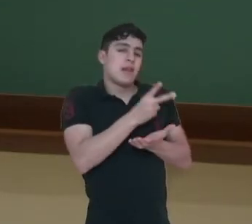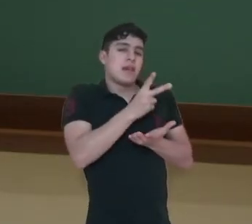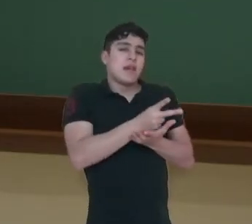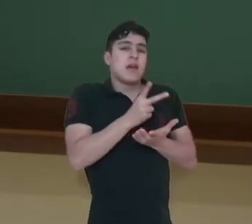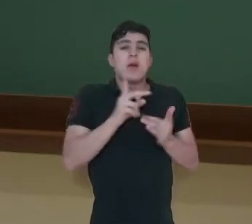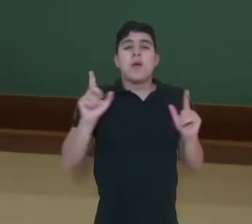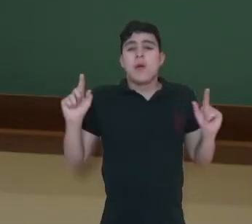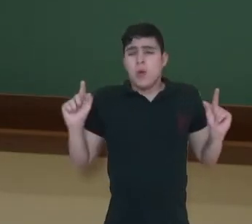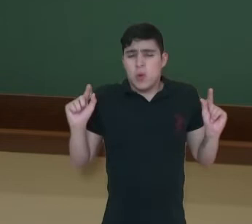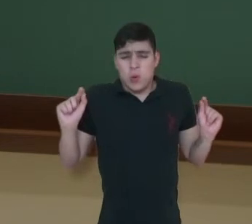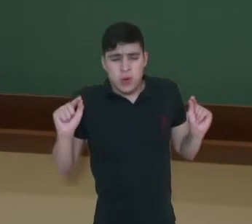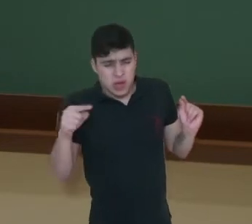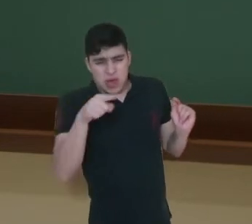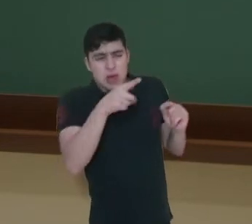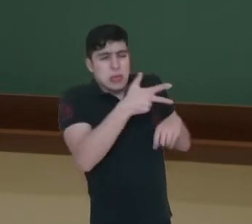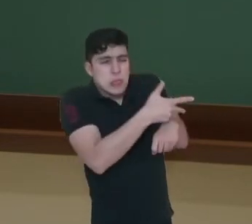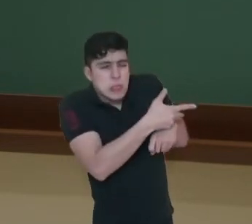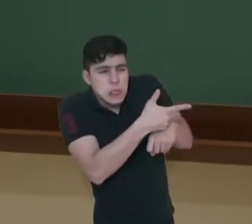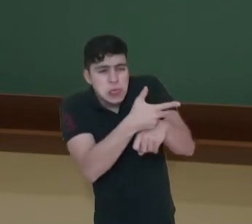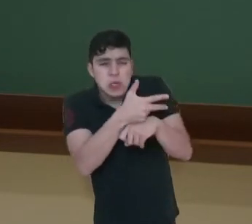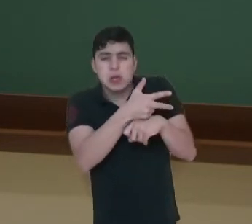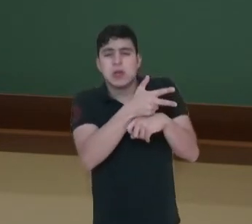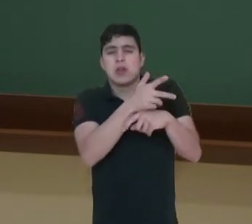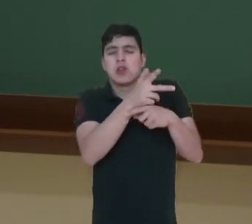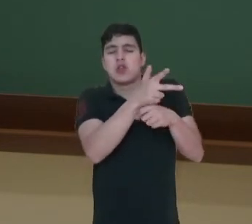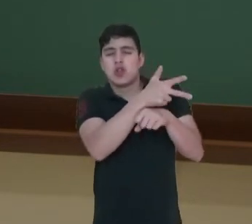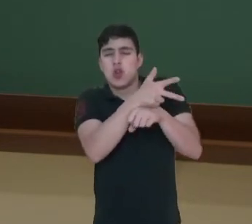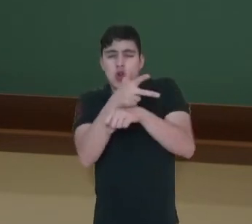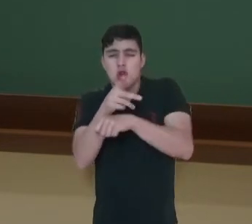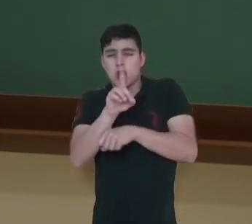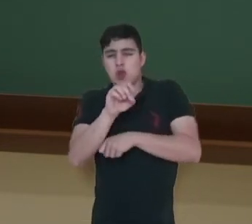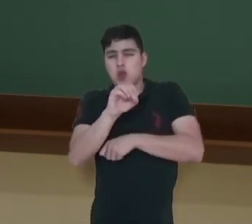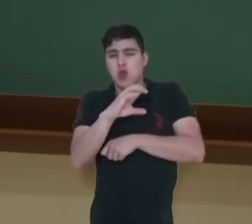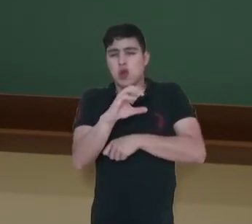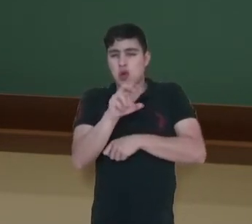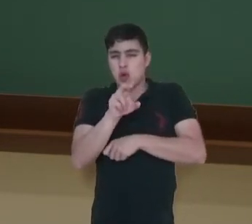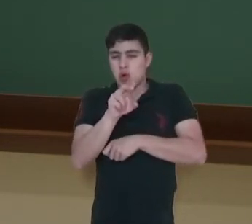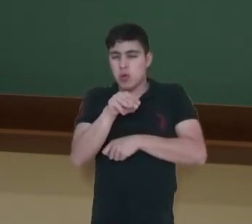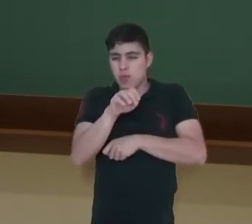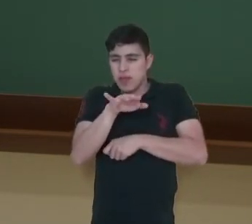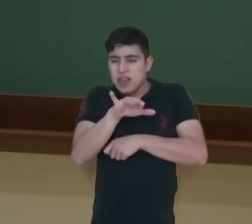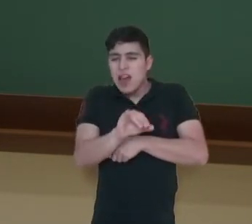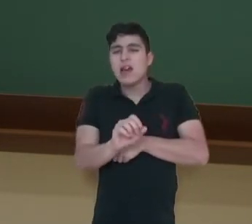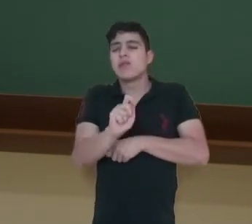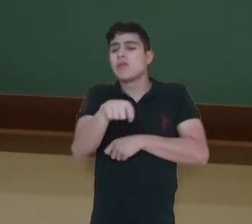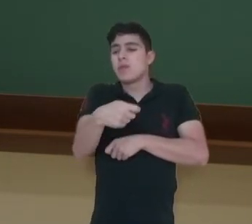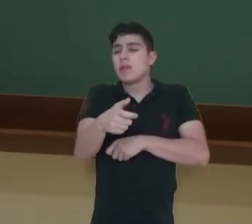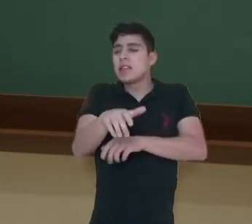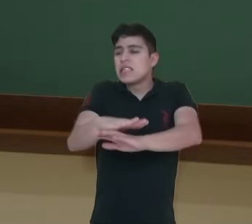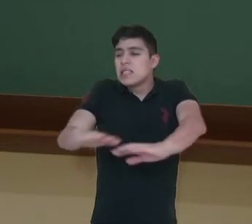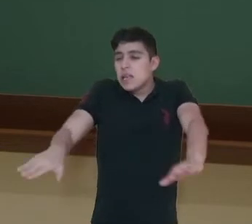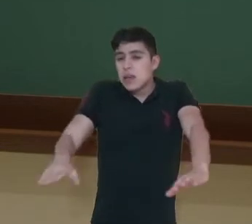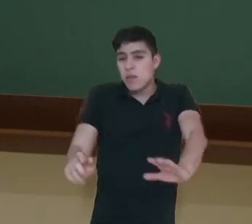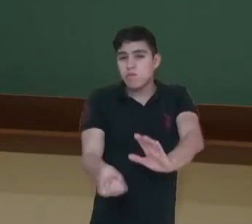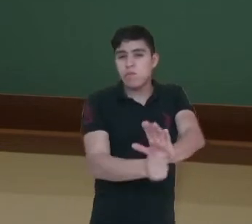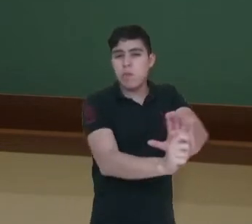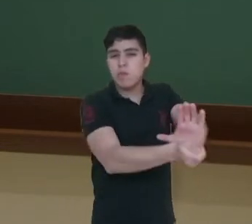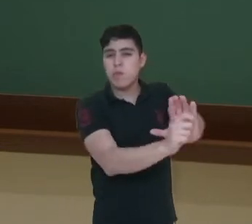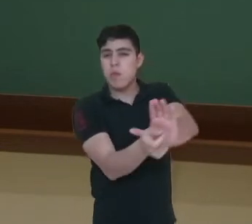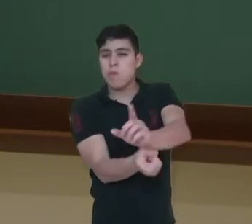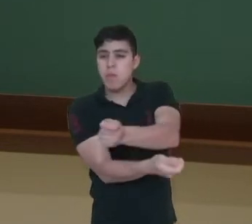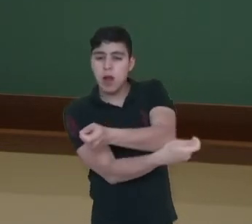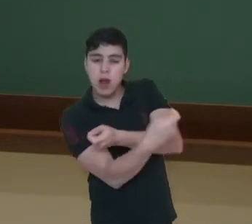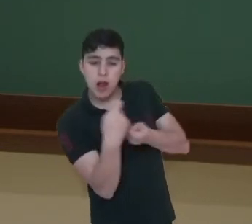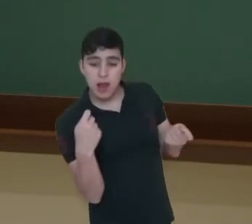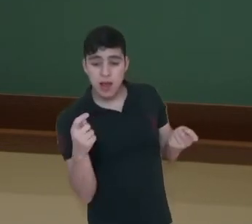sobre os documentários que ele faz. Teve um documentário que agora me fugiu o nome, que eram crianças do tráfico. A maioria das crianças que apareceram naquele